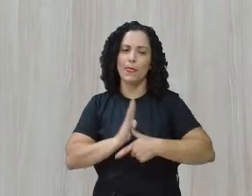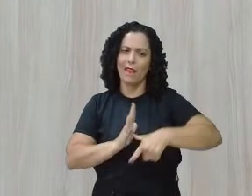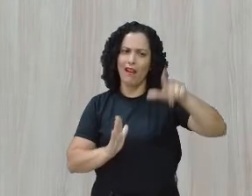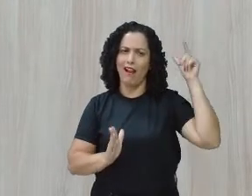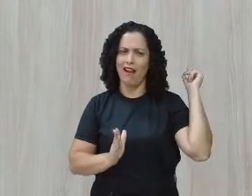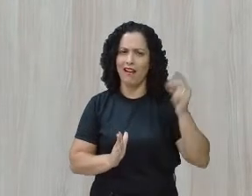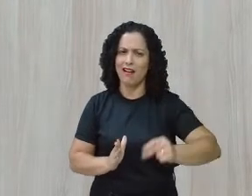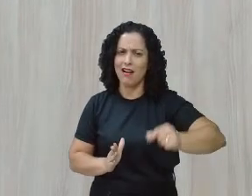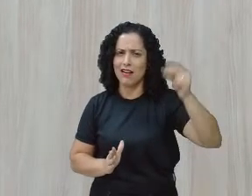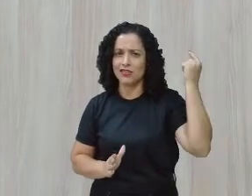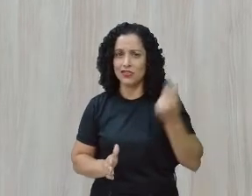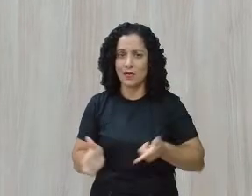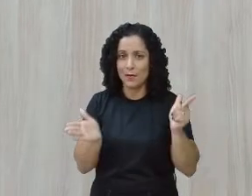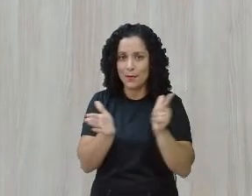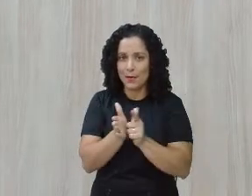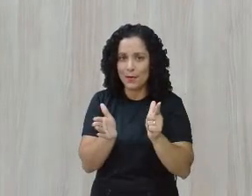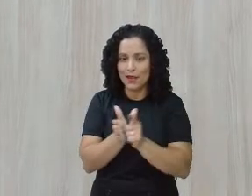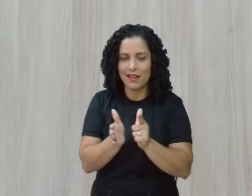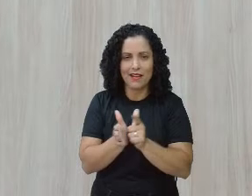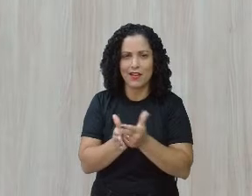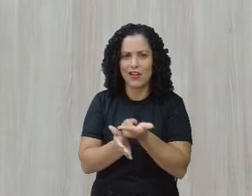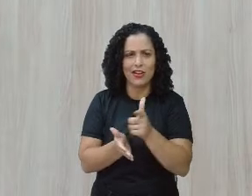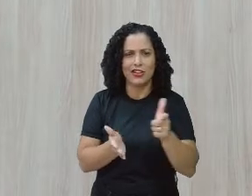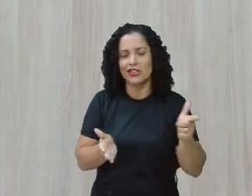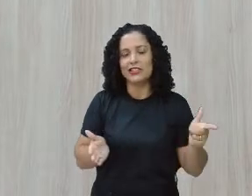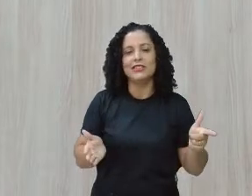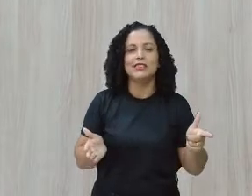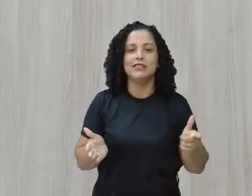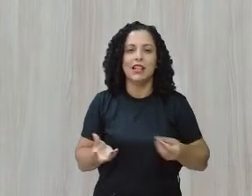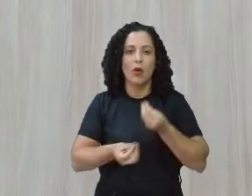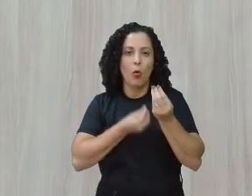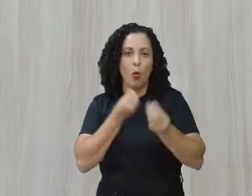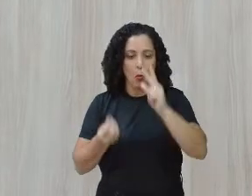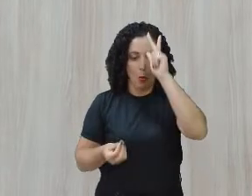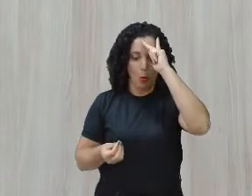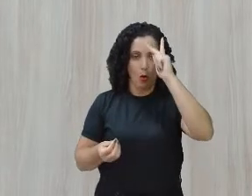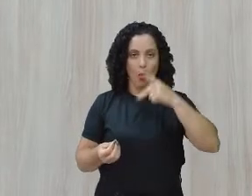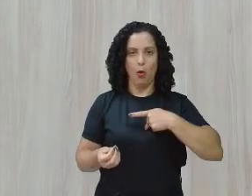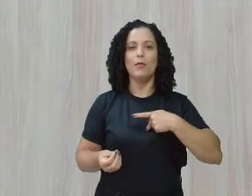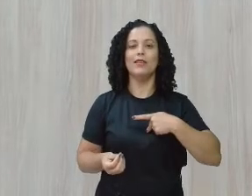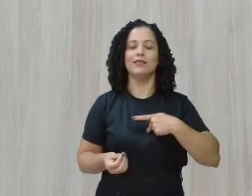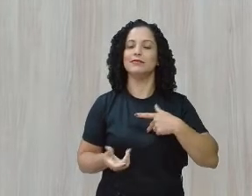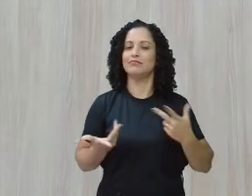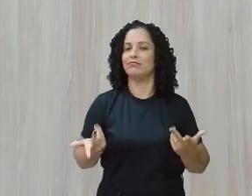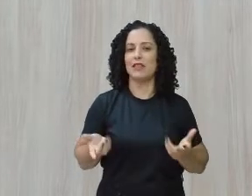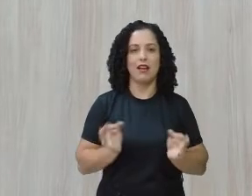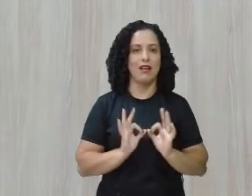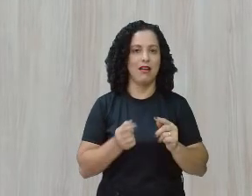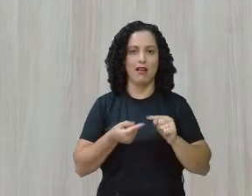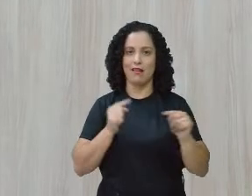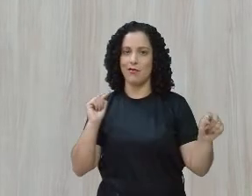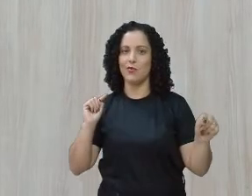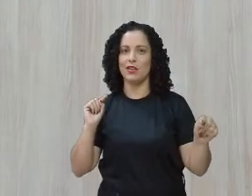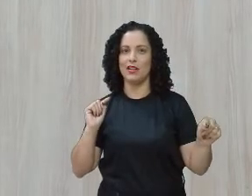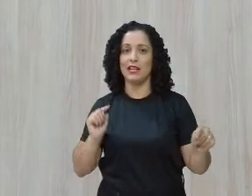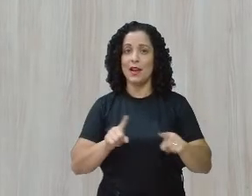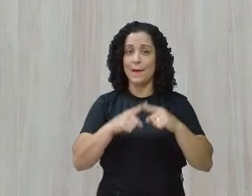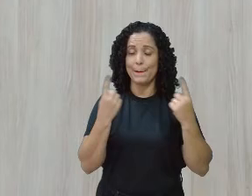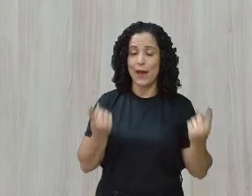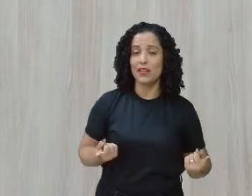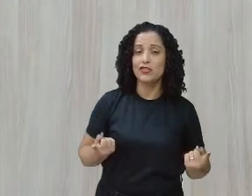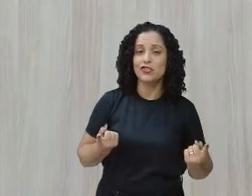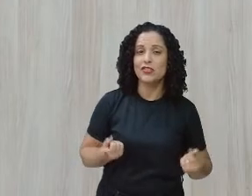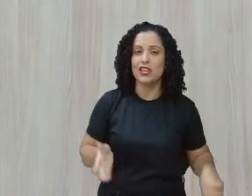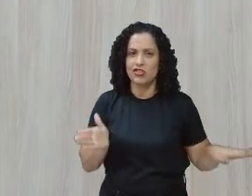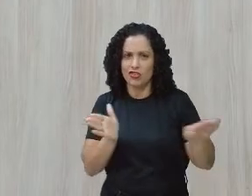não era um papel da carta, levar uma correspondência pessoal, por exemplo. E ela não chegava a todas as pessoas como